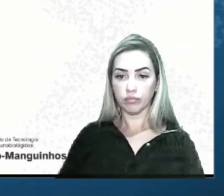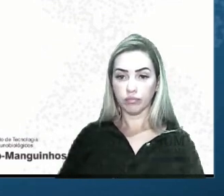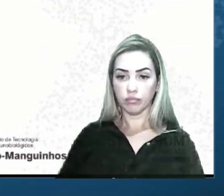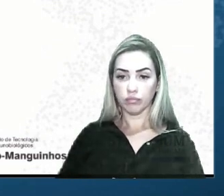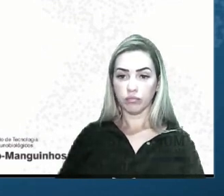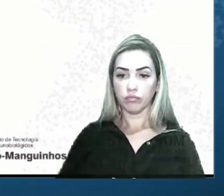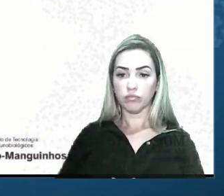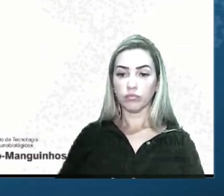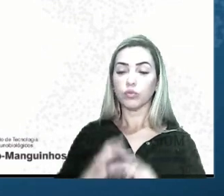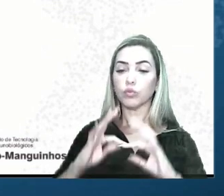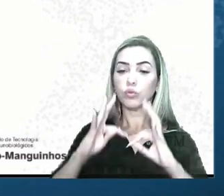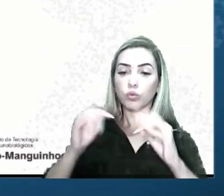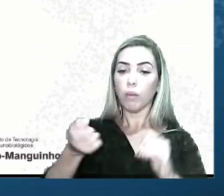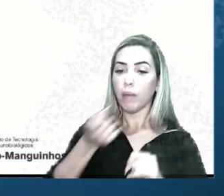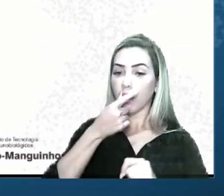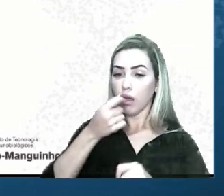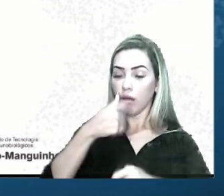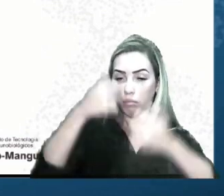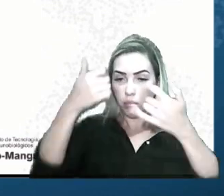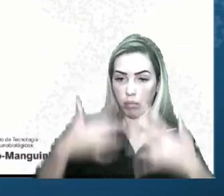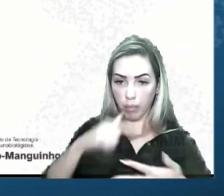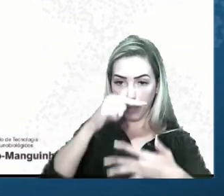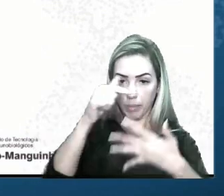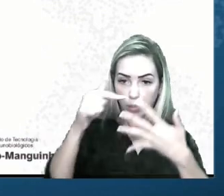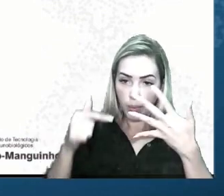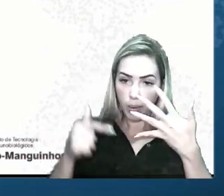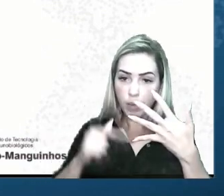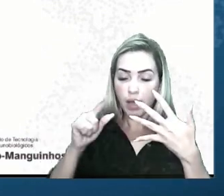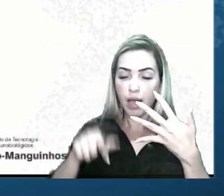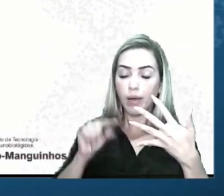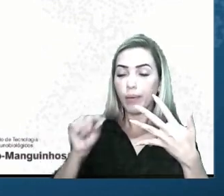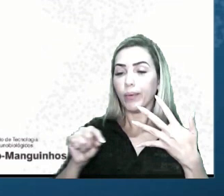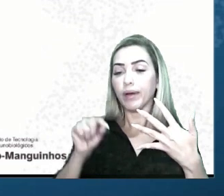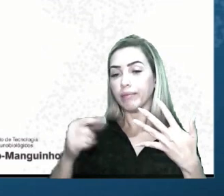Todos os medicamentos dos quais eu falei a você